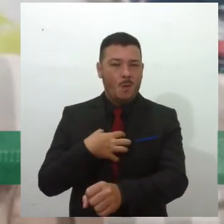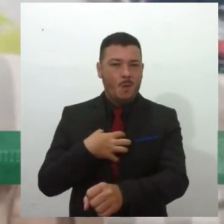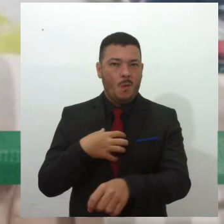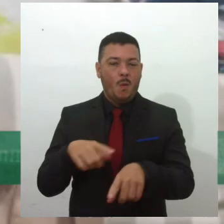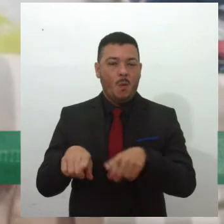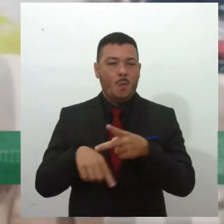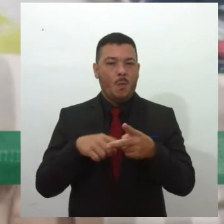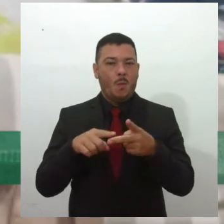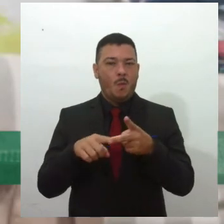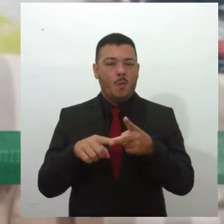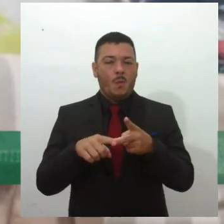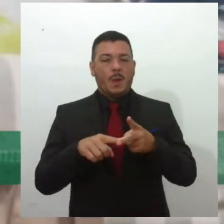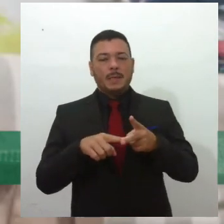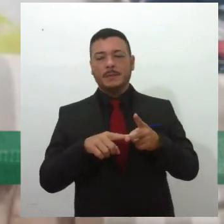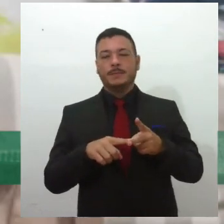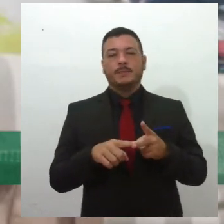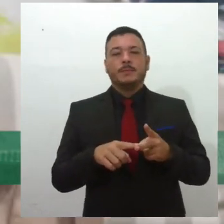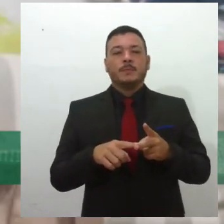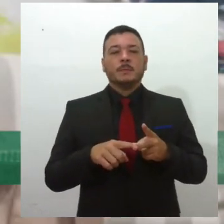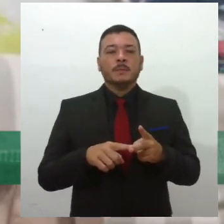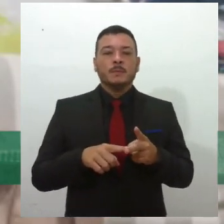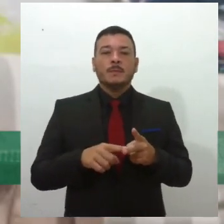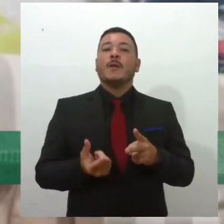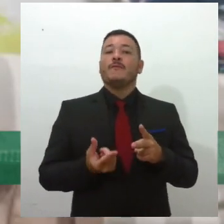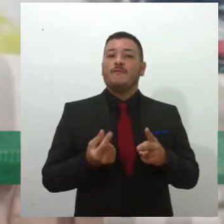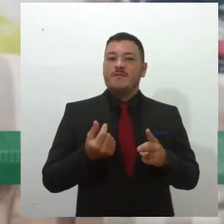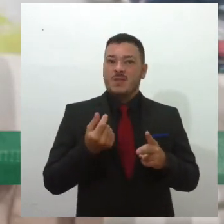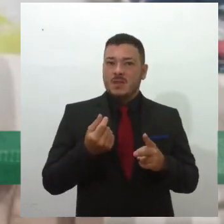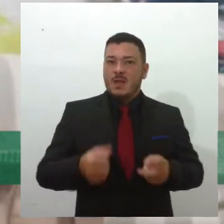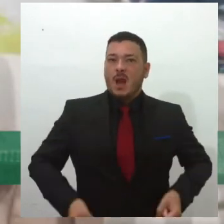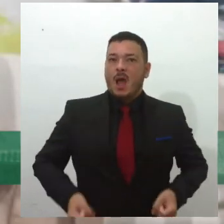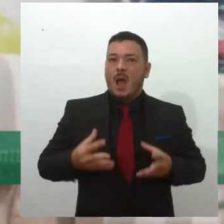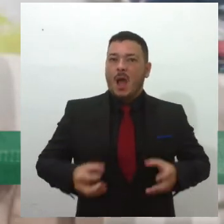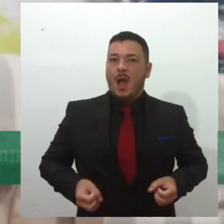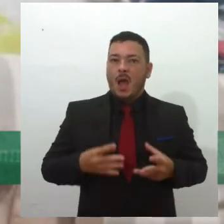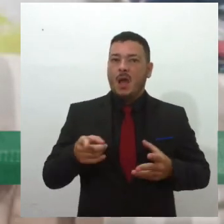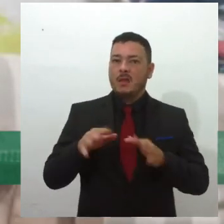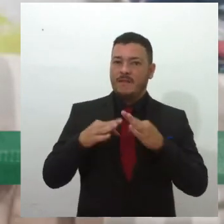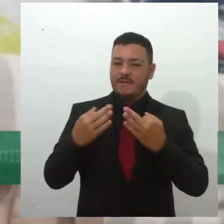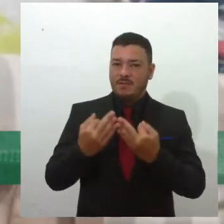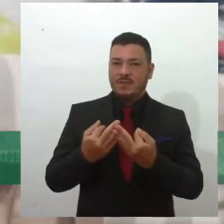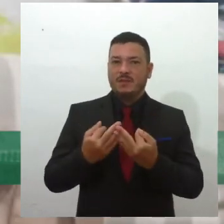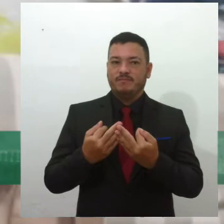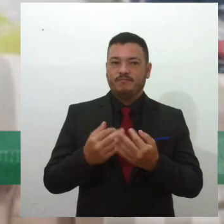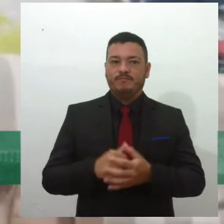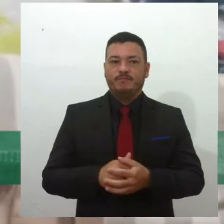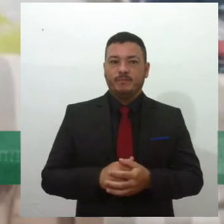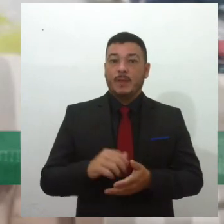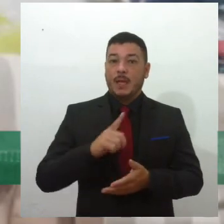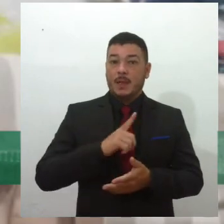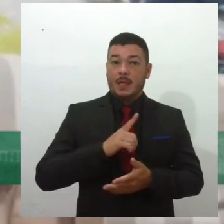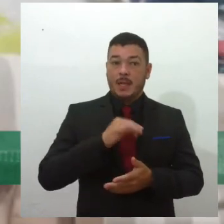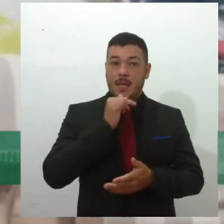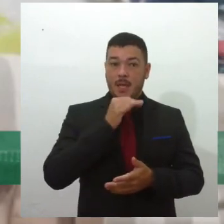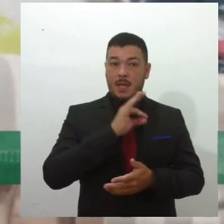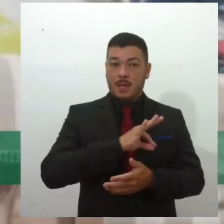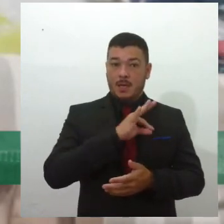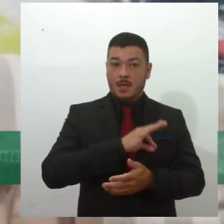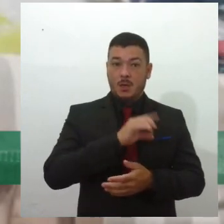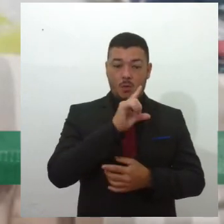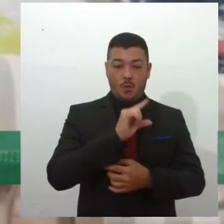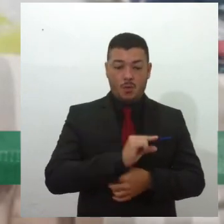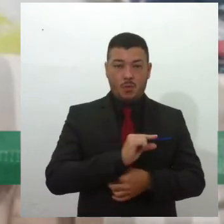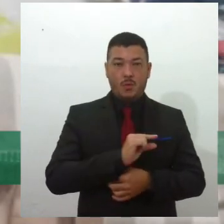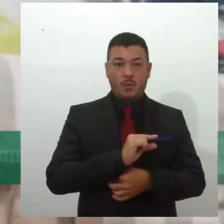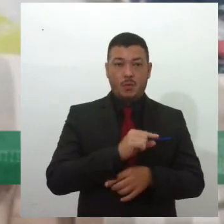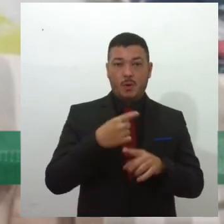na questão financeira dessas famílias. Ter uma renda diminuída, porque alguém